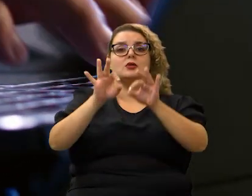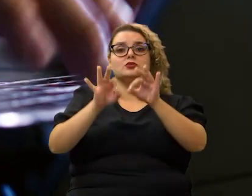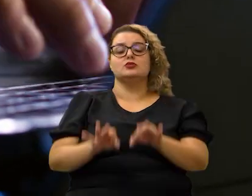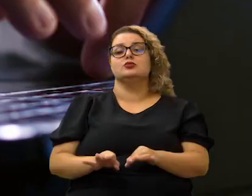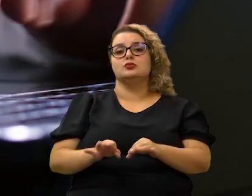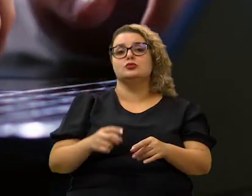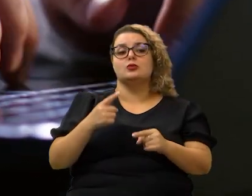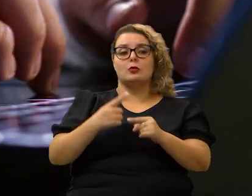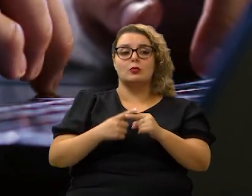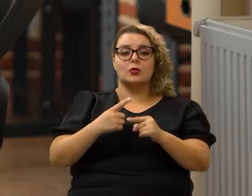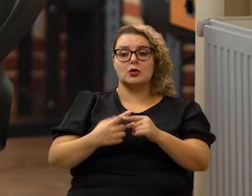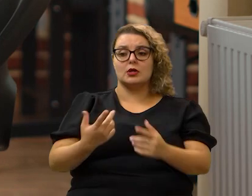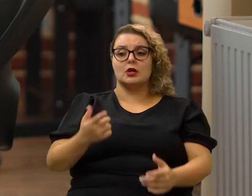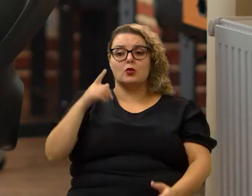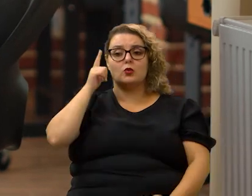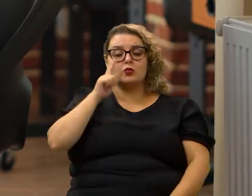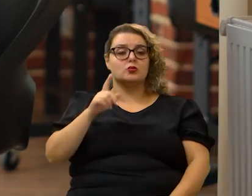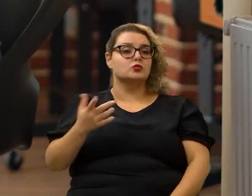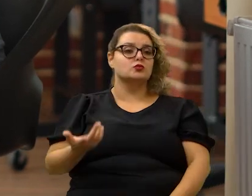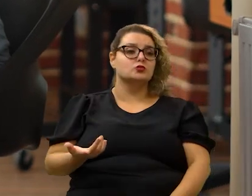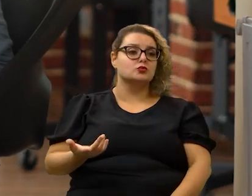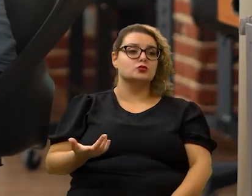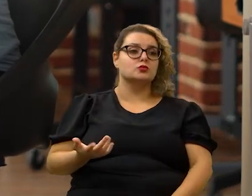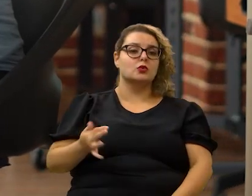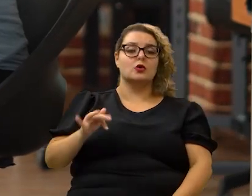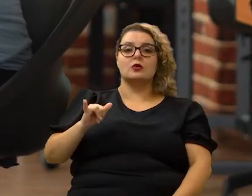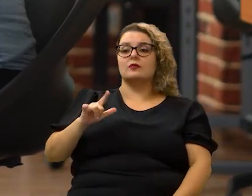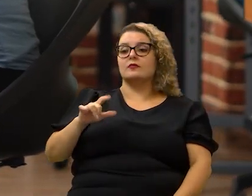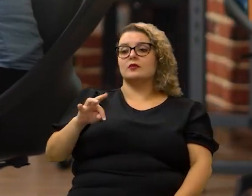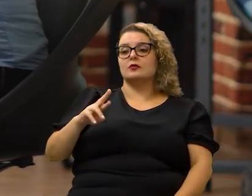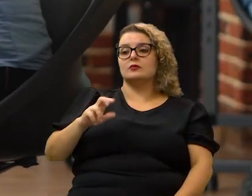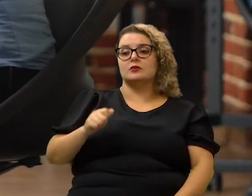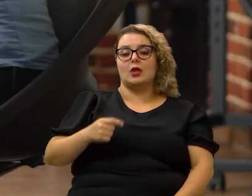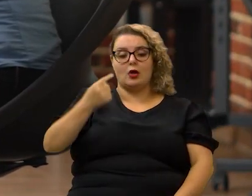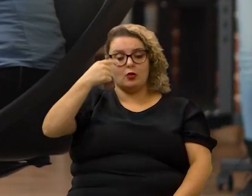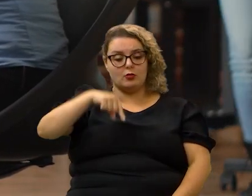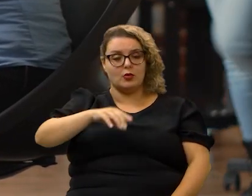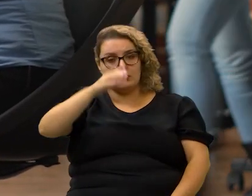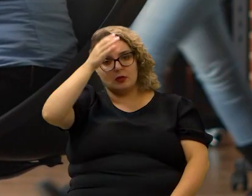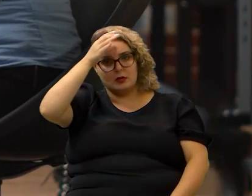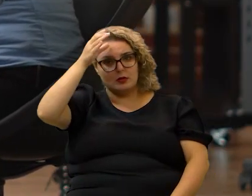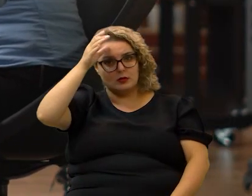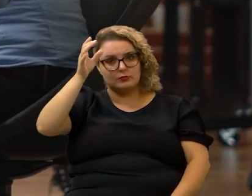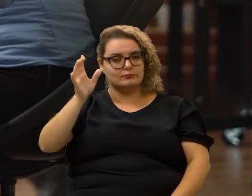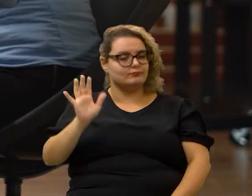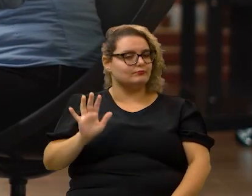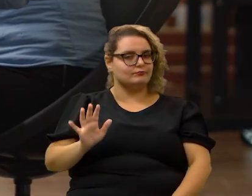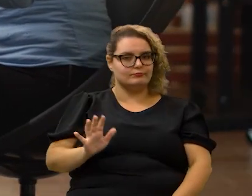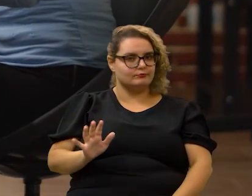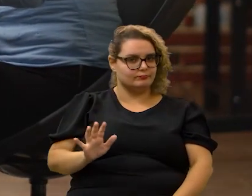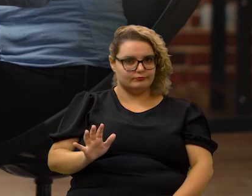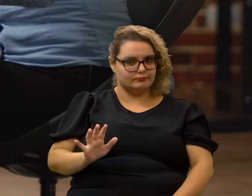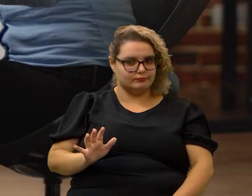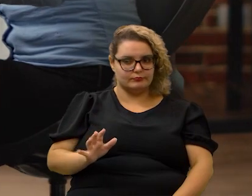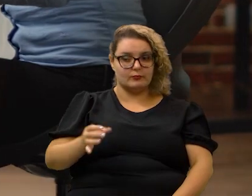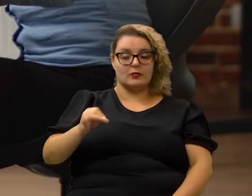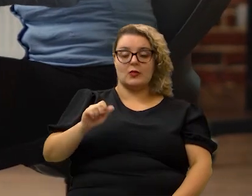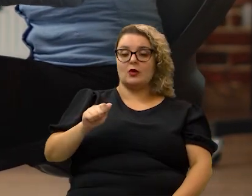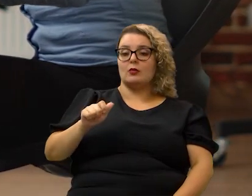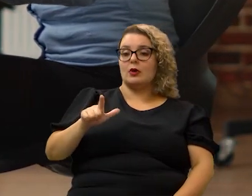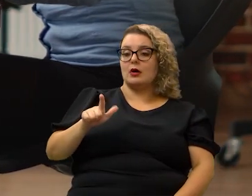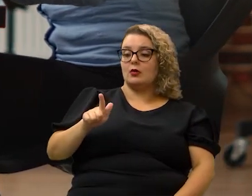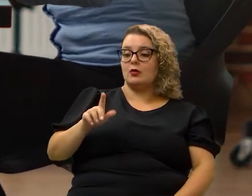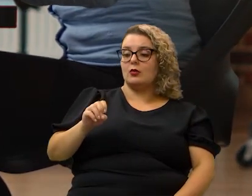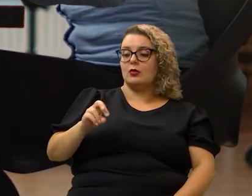justo, porque nós conseguimos filtrar o perfil exato do cliente. Não é bem assim. Se o